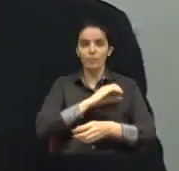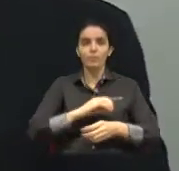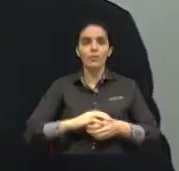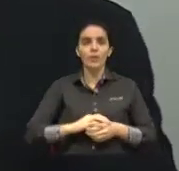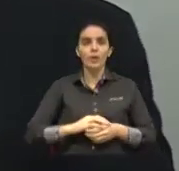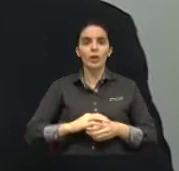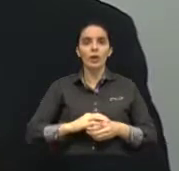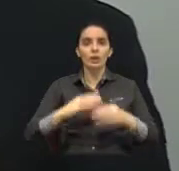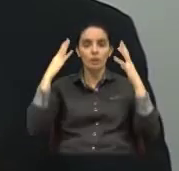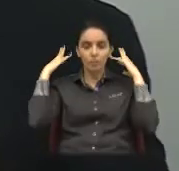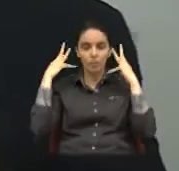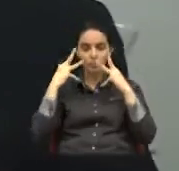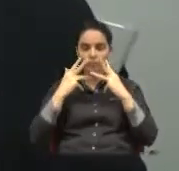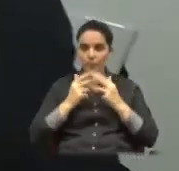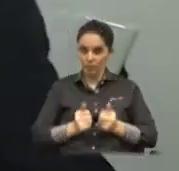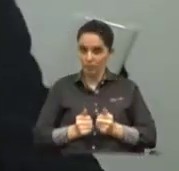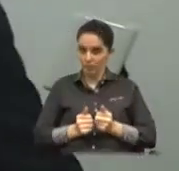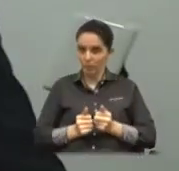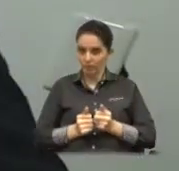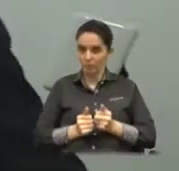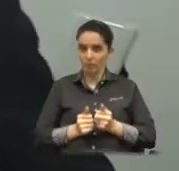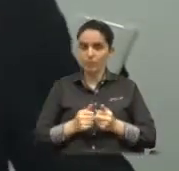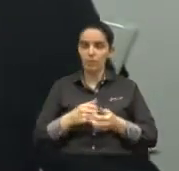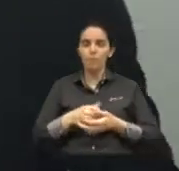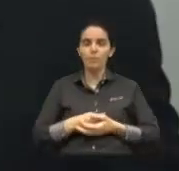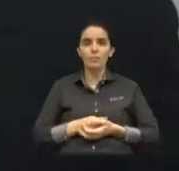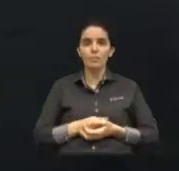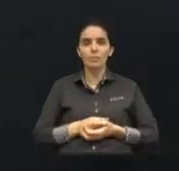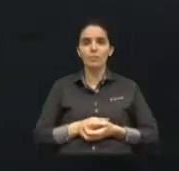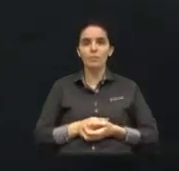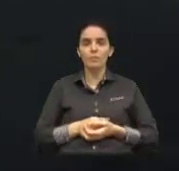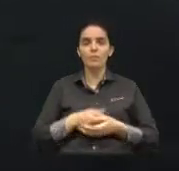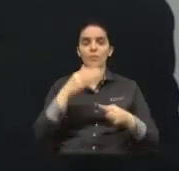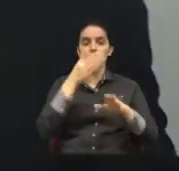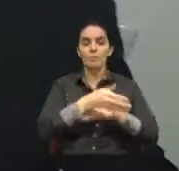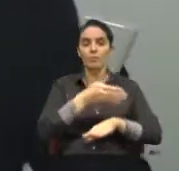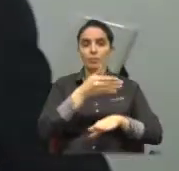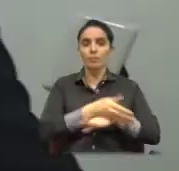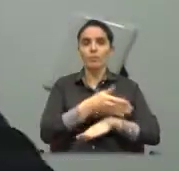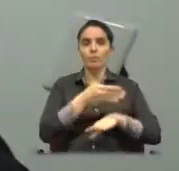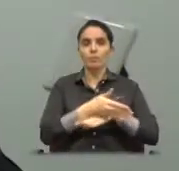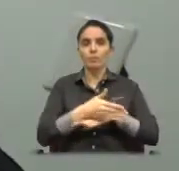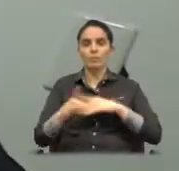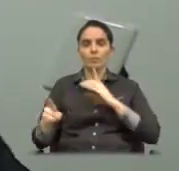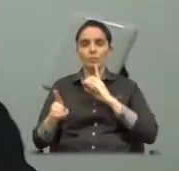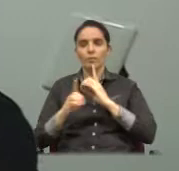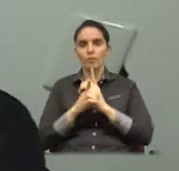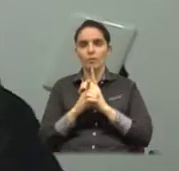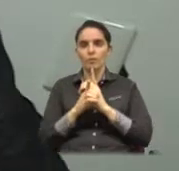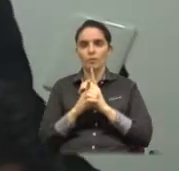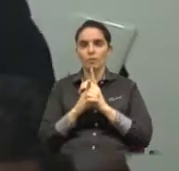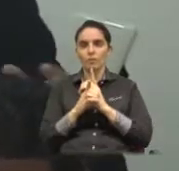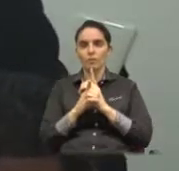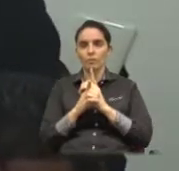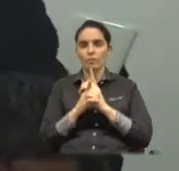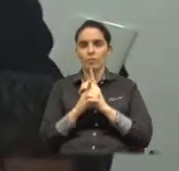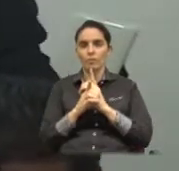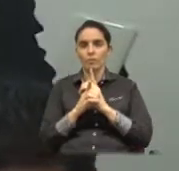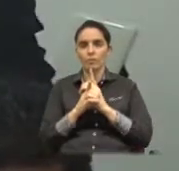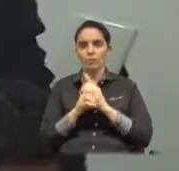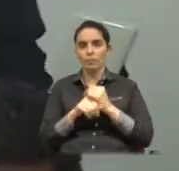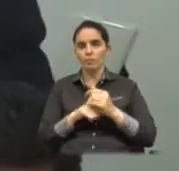essa visita e participou desse encontro, onde nós